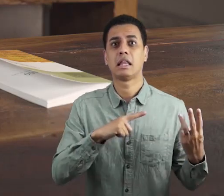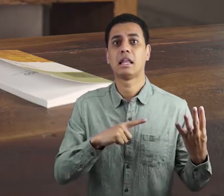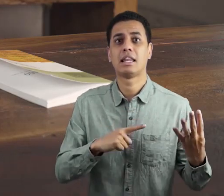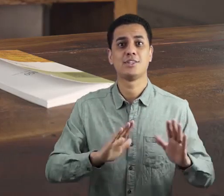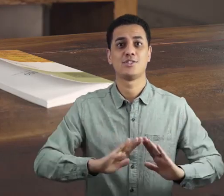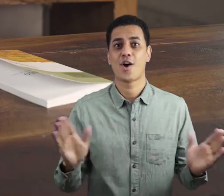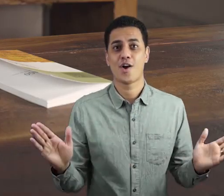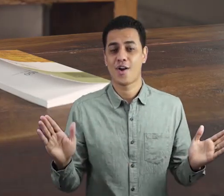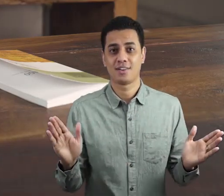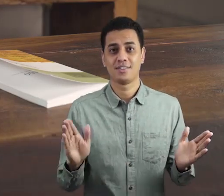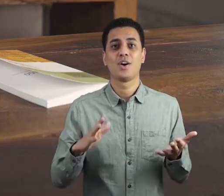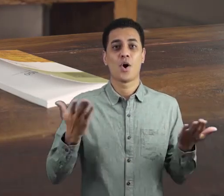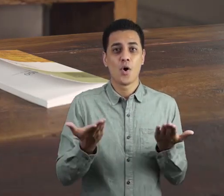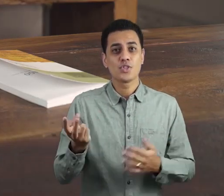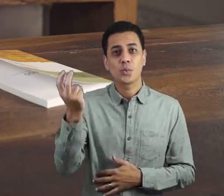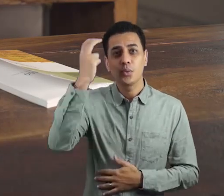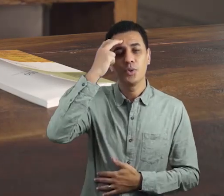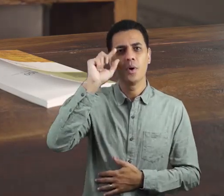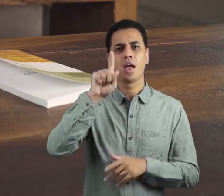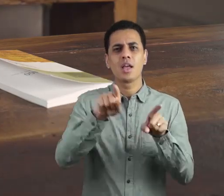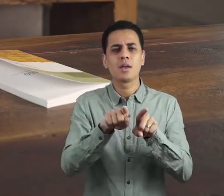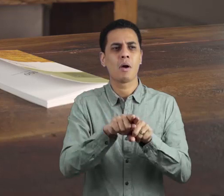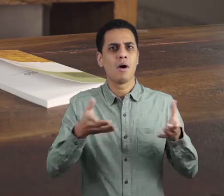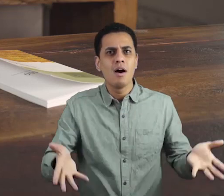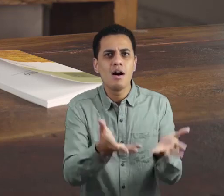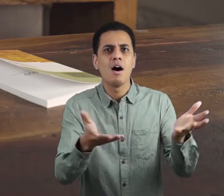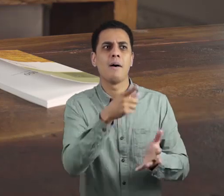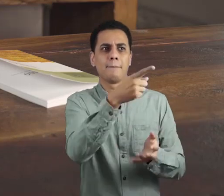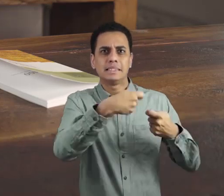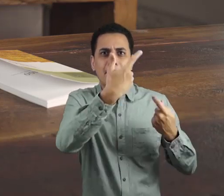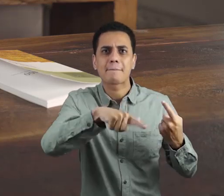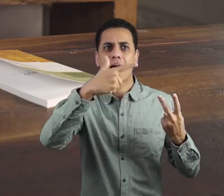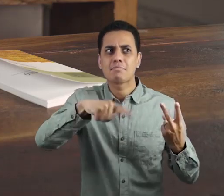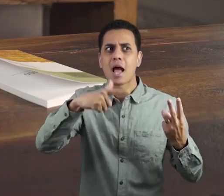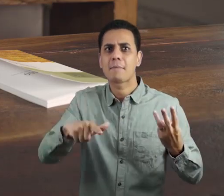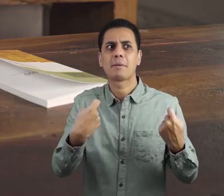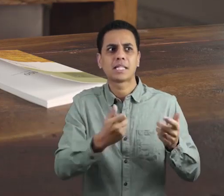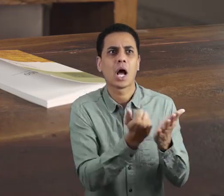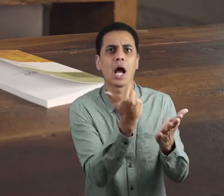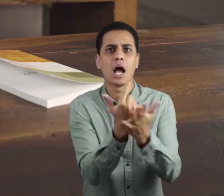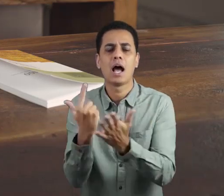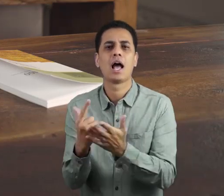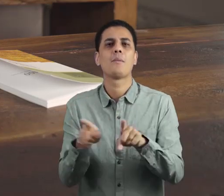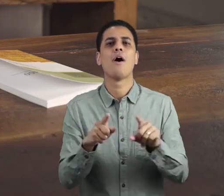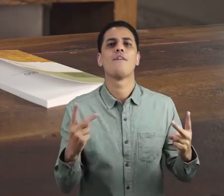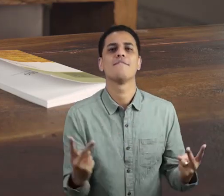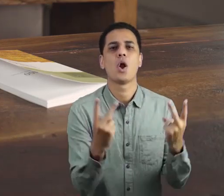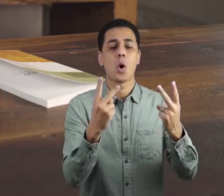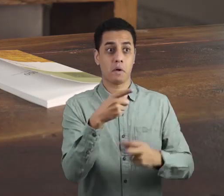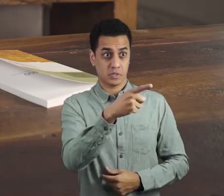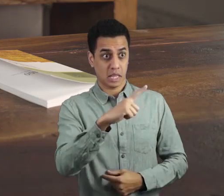de valorizar as pessoas a partir do que elas possuem. Então aqui há realmente um contraste muito